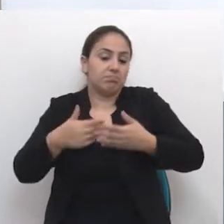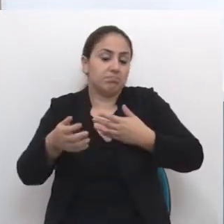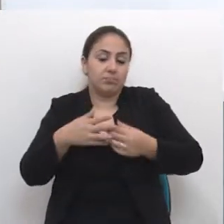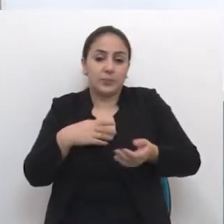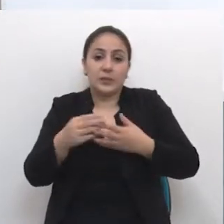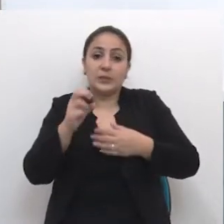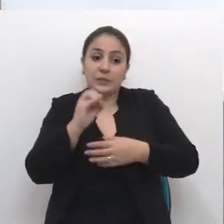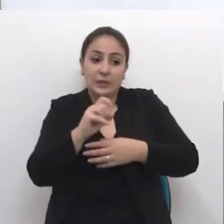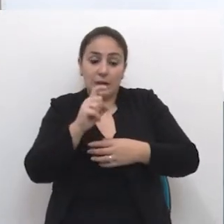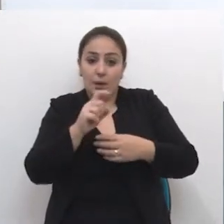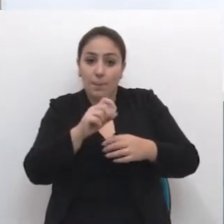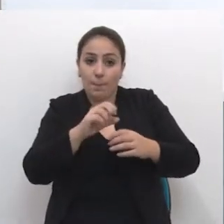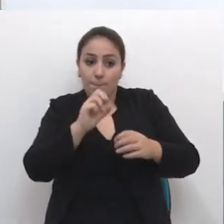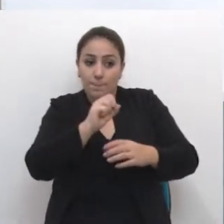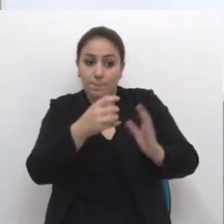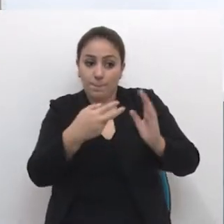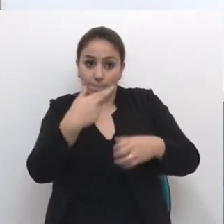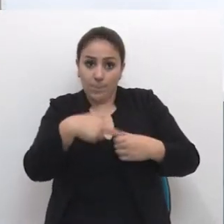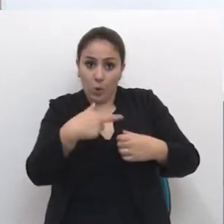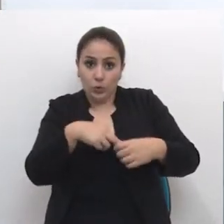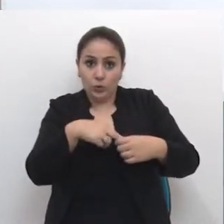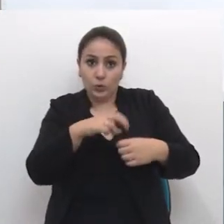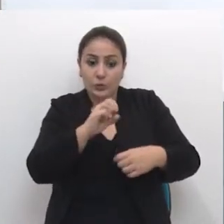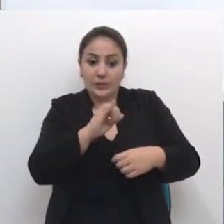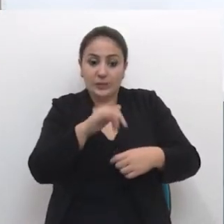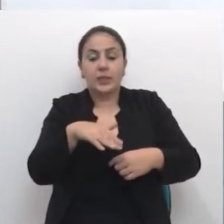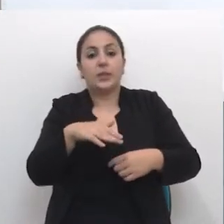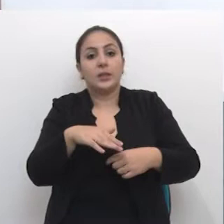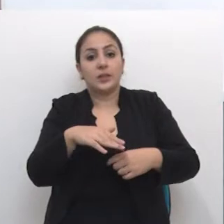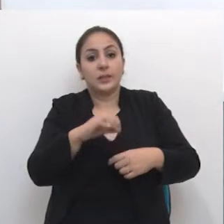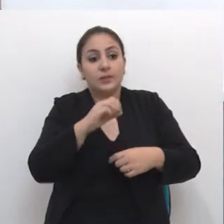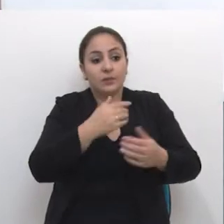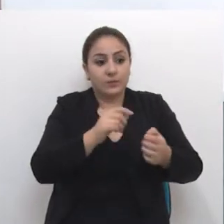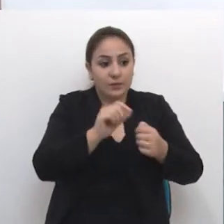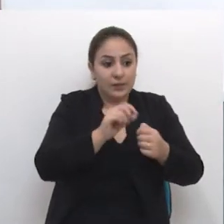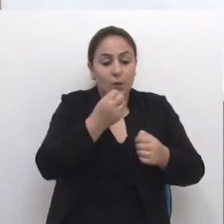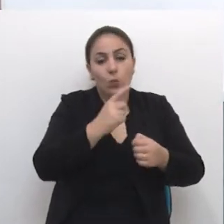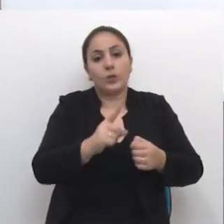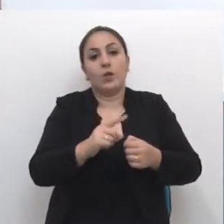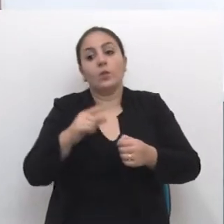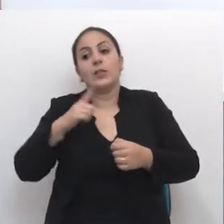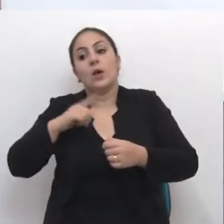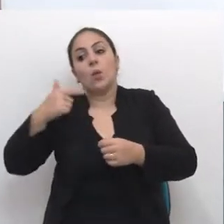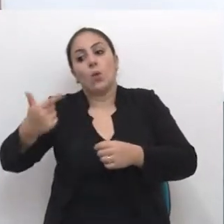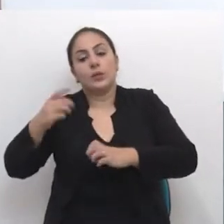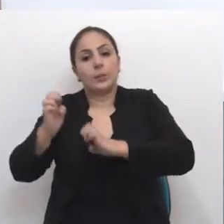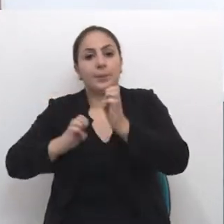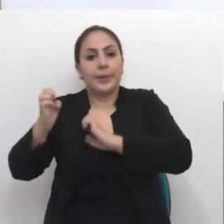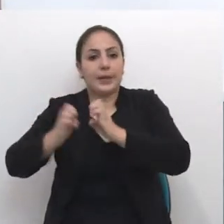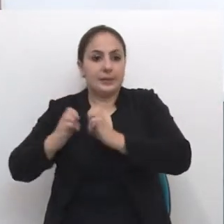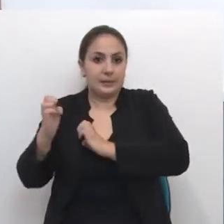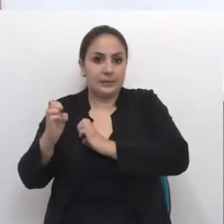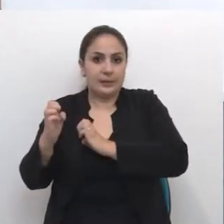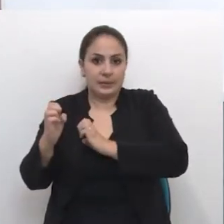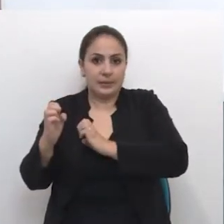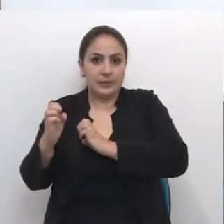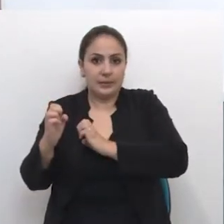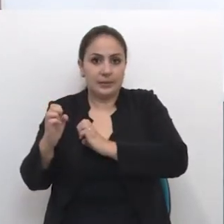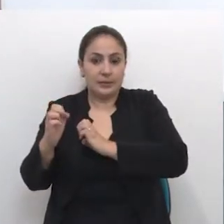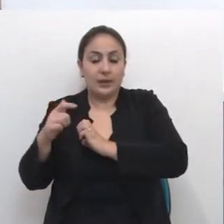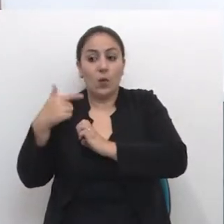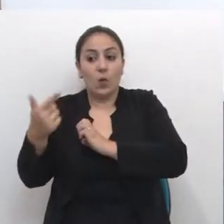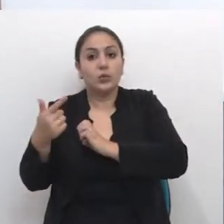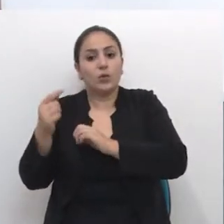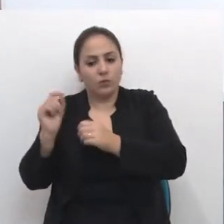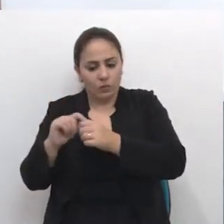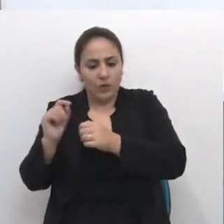independente deste posto da Rede Sim vir operar ou não, nós já temos esse empresário que virá com a Rede Sim ou não, ele